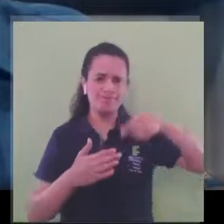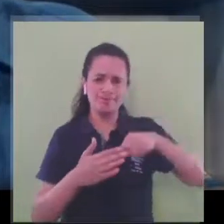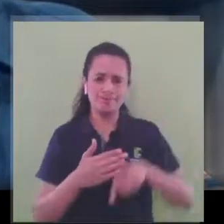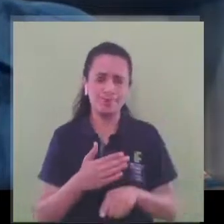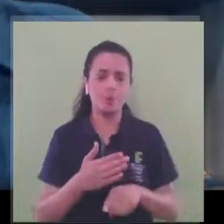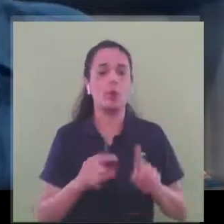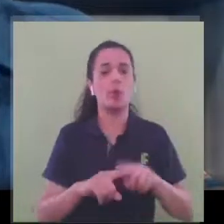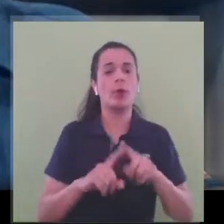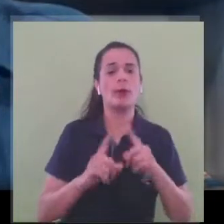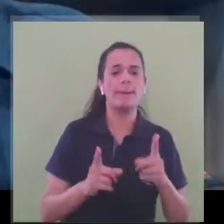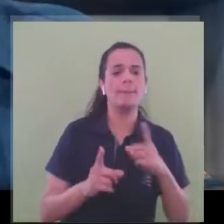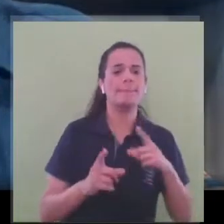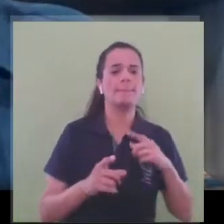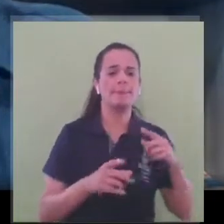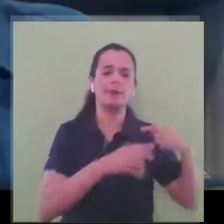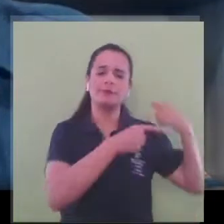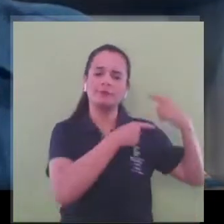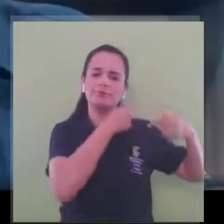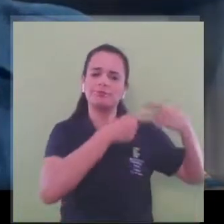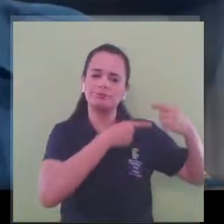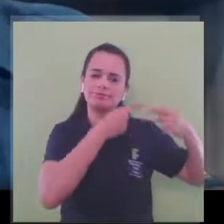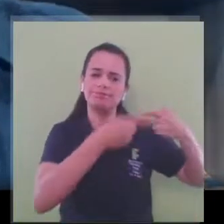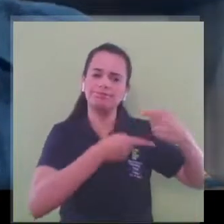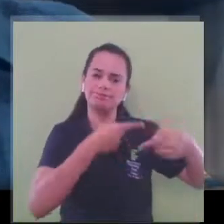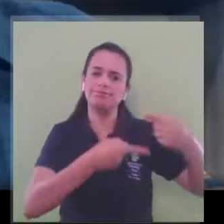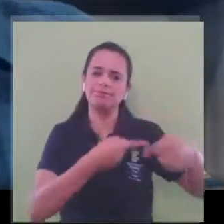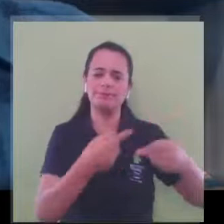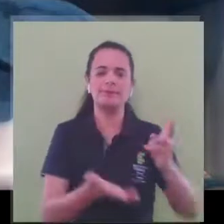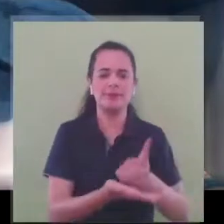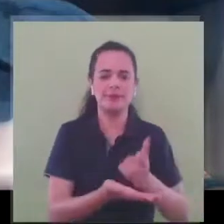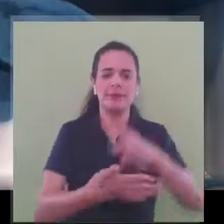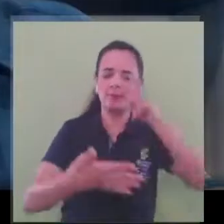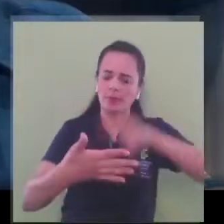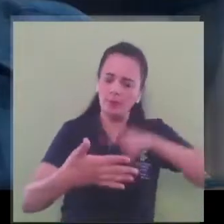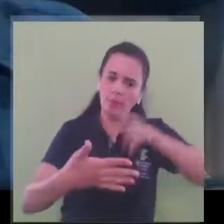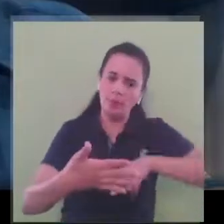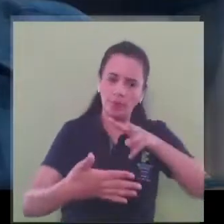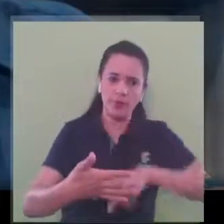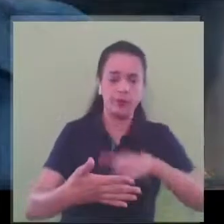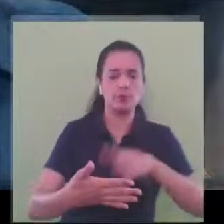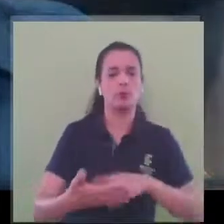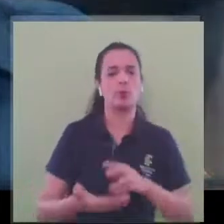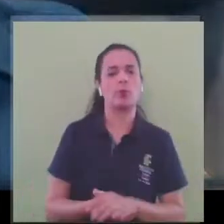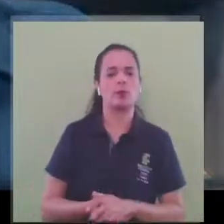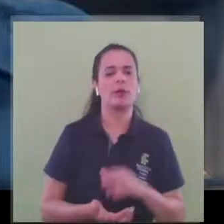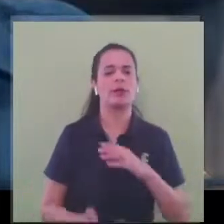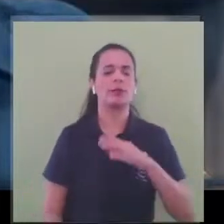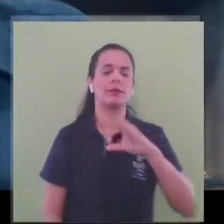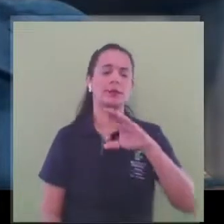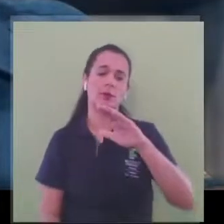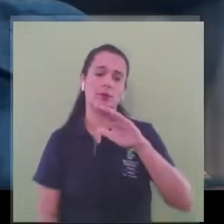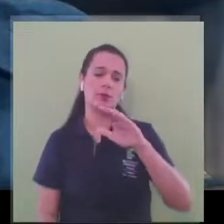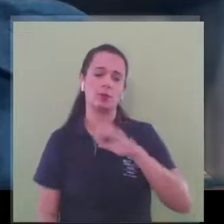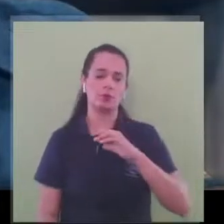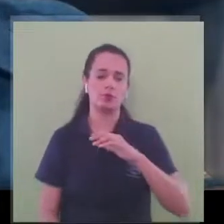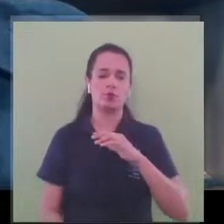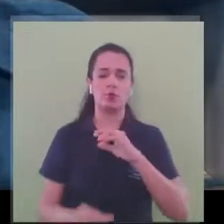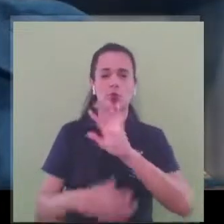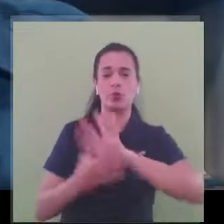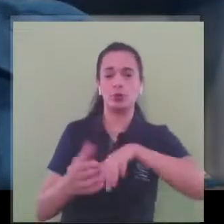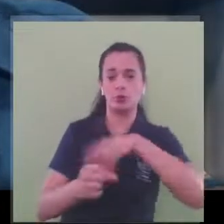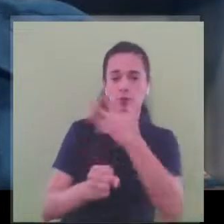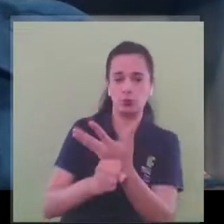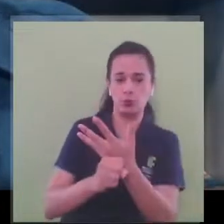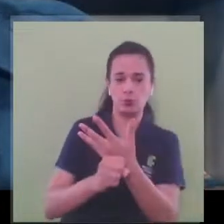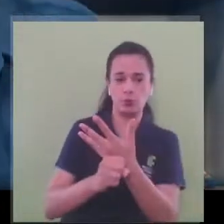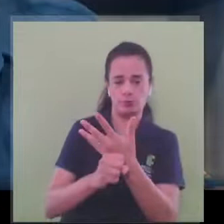estar ao longo do tempo sendo relidos, né? E eu estou à disposição lá no canal Três Vezes Estudos Clássicos, lá no YouTube, né? Já